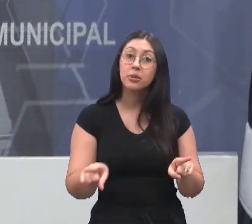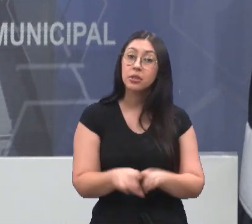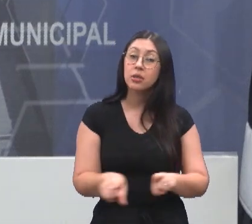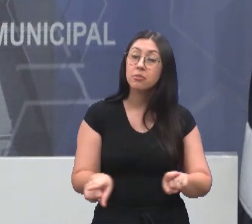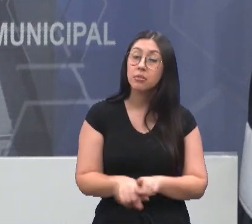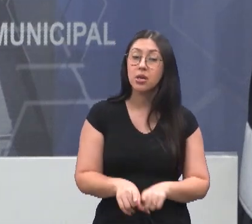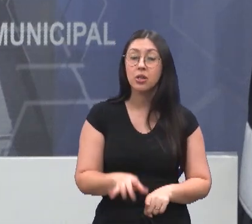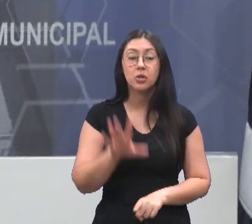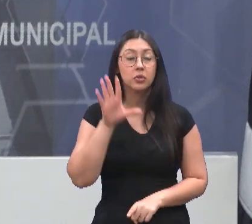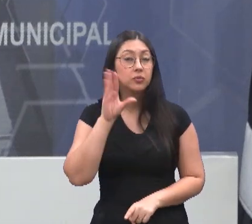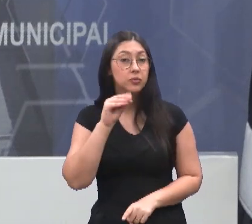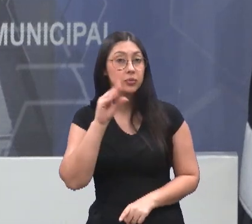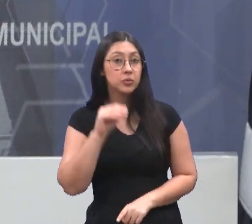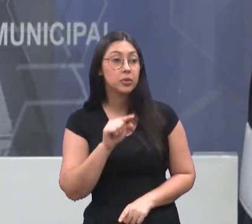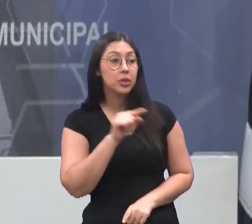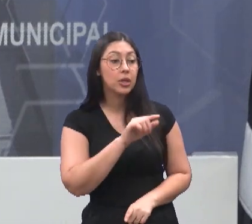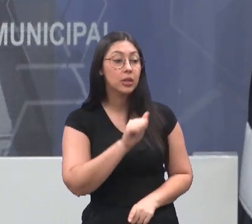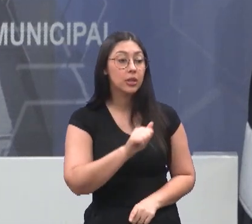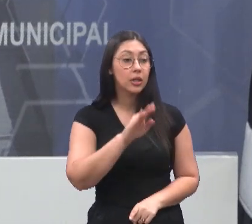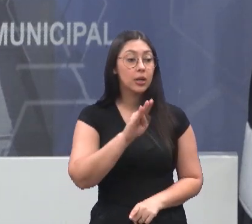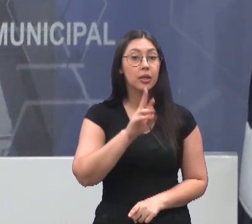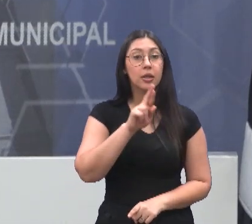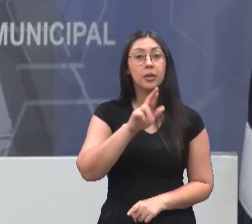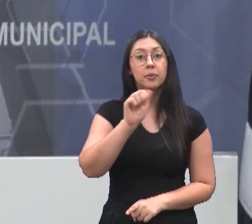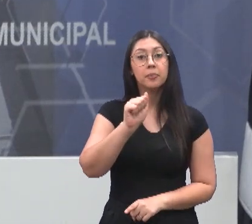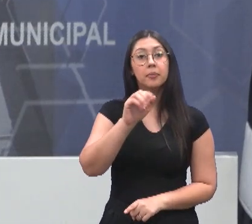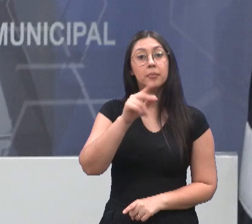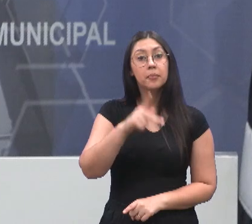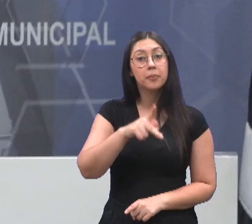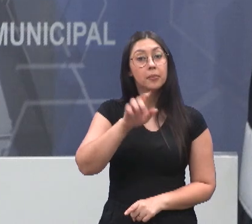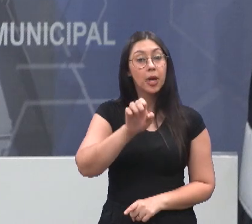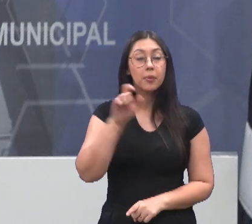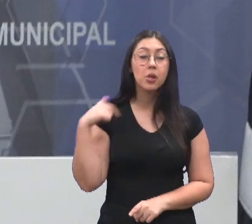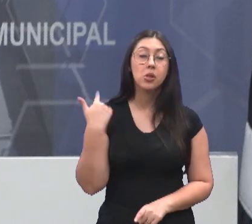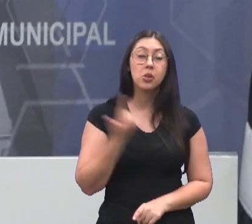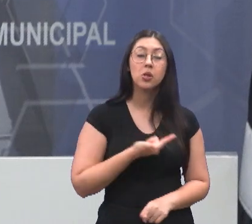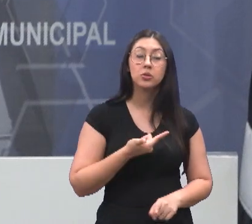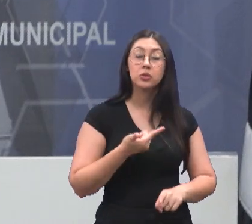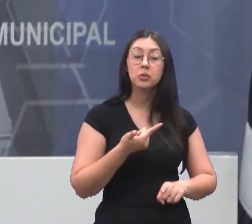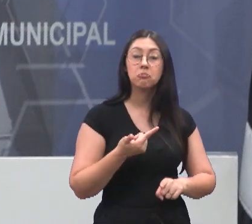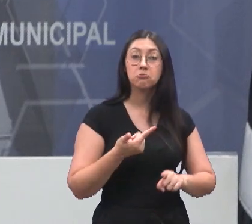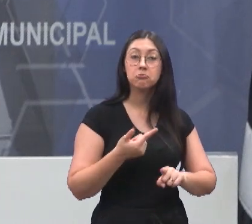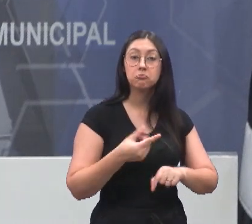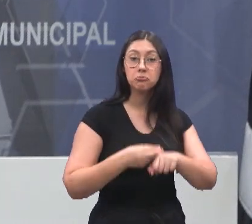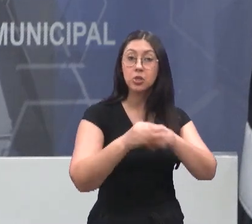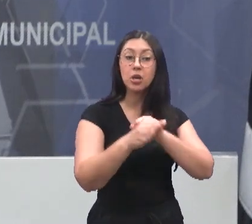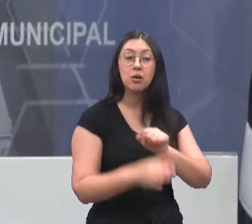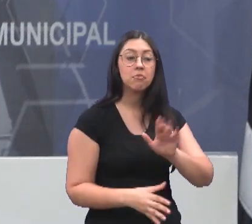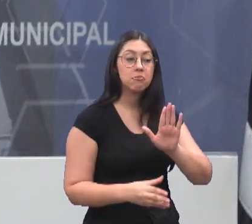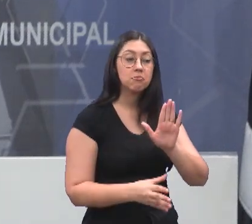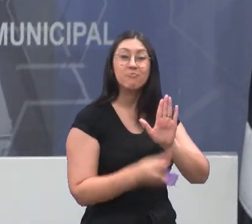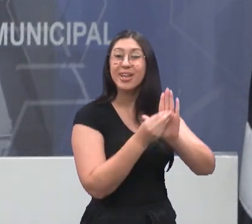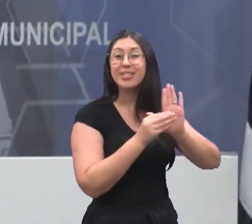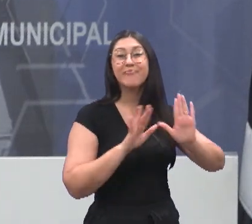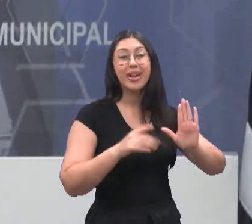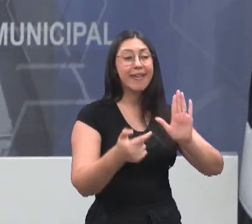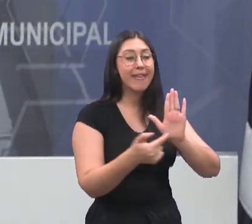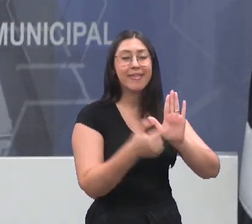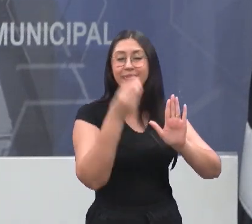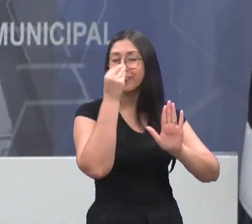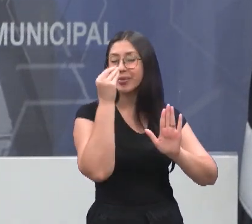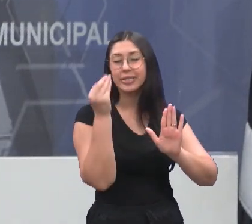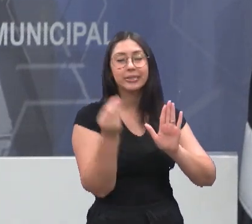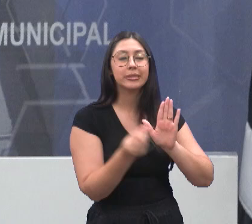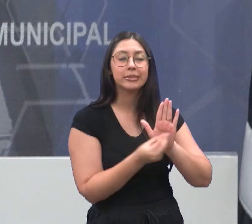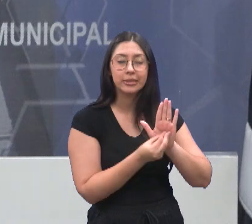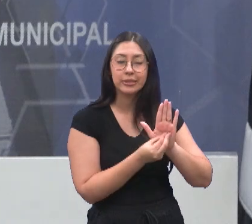funcionários da ABRAP, a gente fez essa emenda, né, ao projeto. Infelizmente, essa emenda não foi aceita,